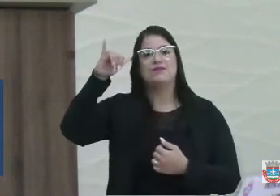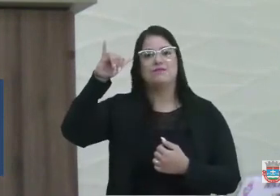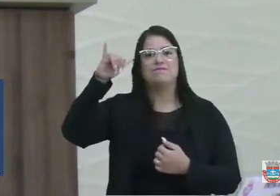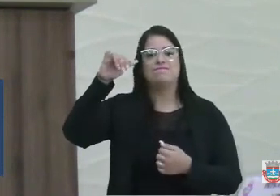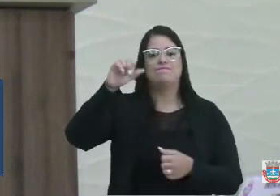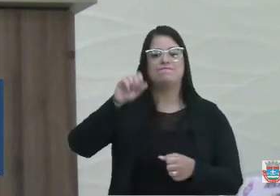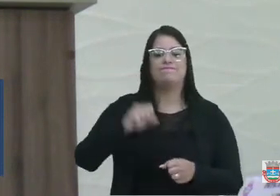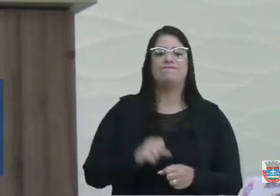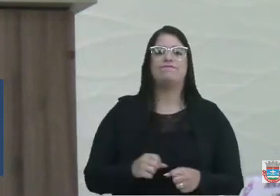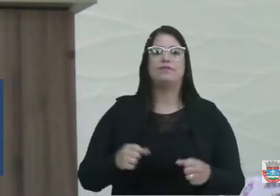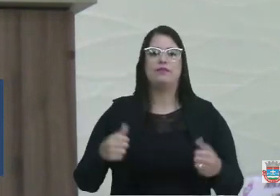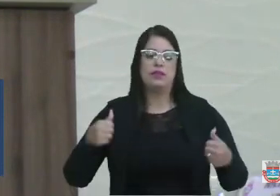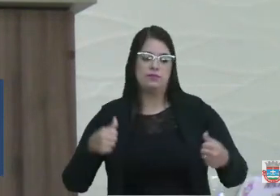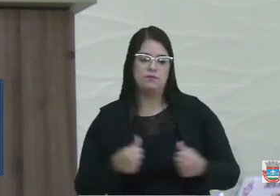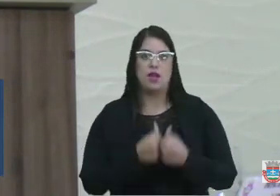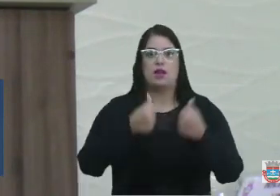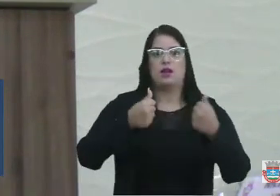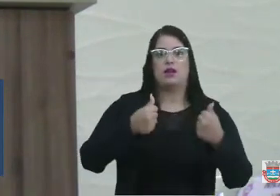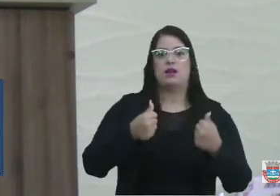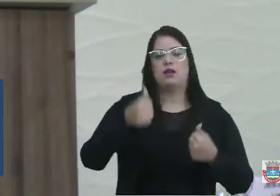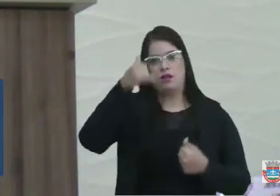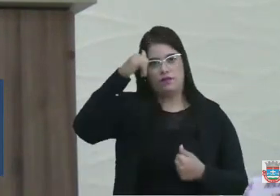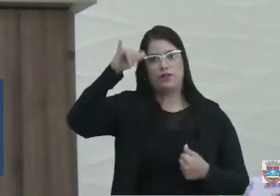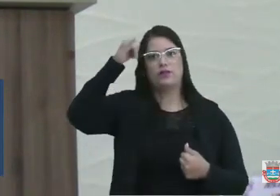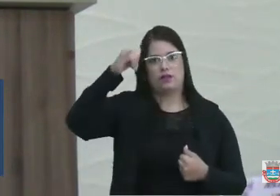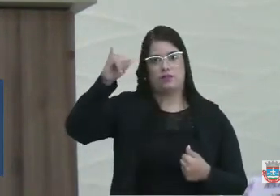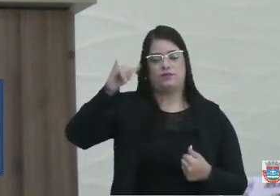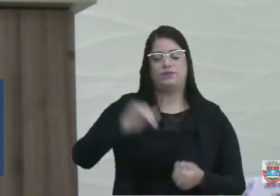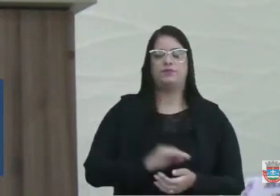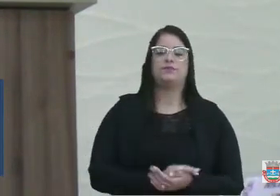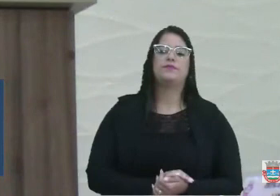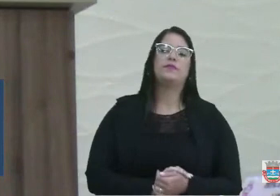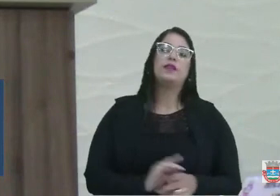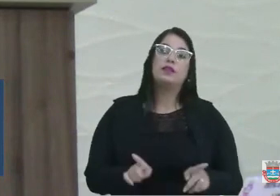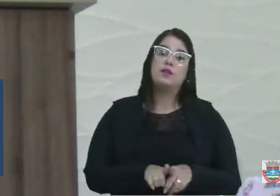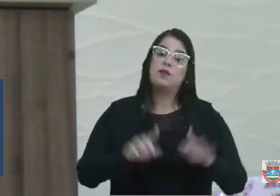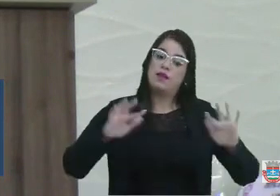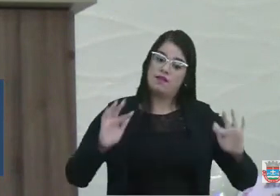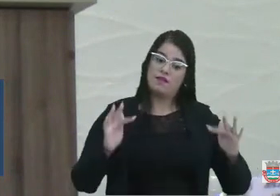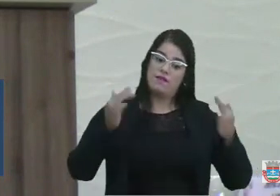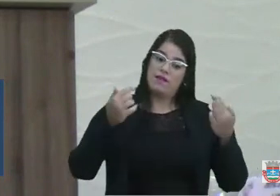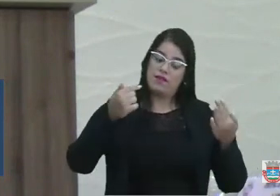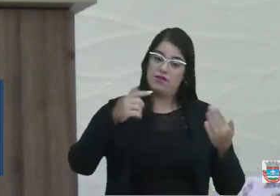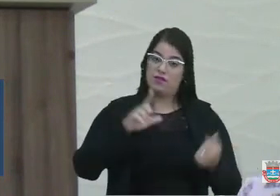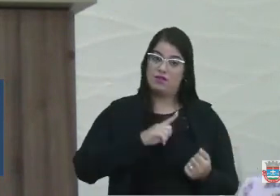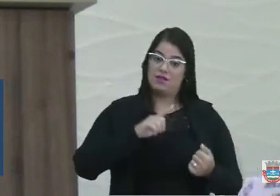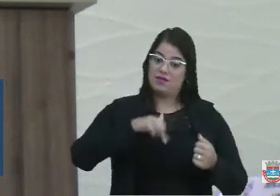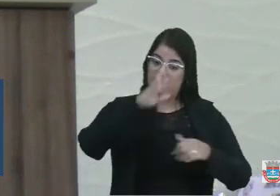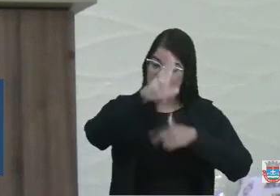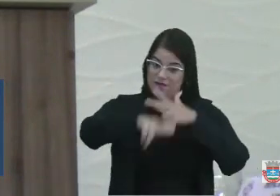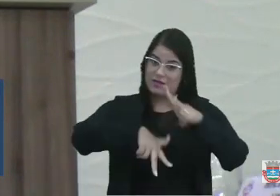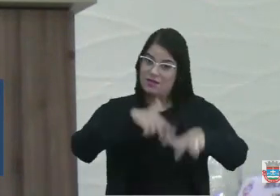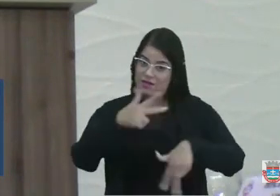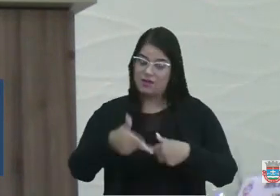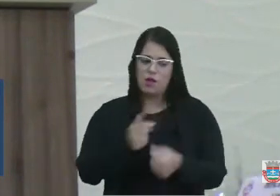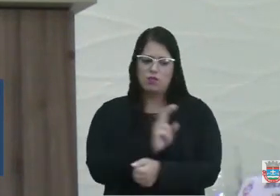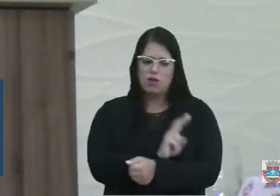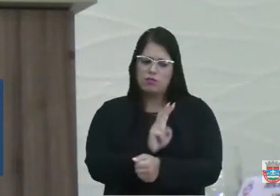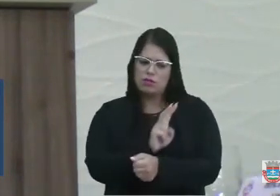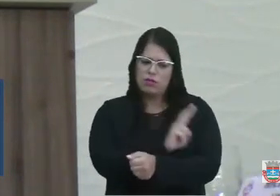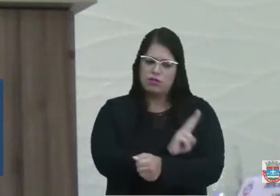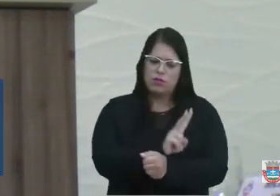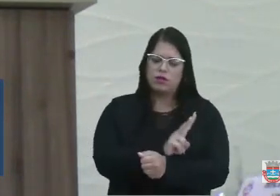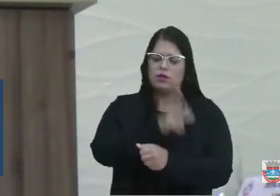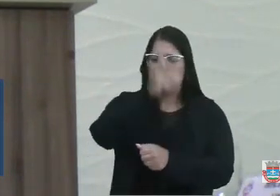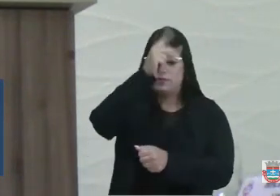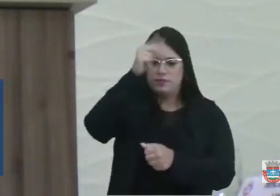como, por exemplo, a organização de todos os eventos que tem na nossa cidade aqui, rondas nos prédios públicos,